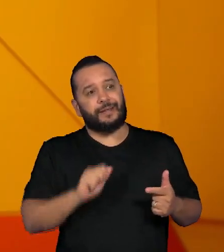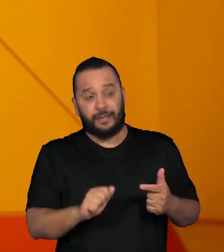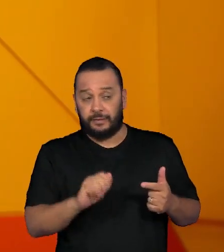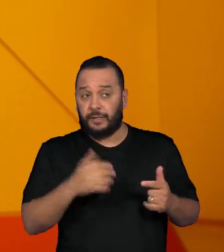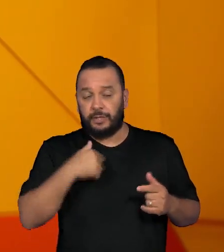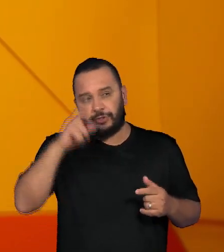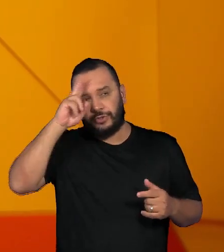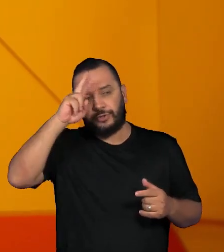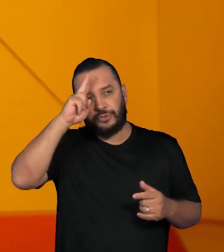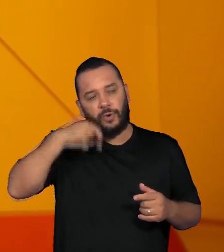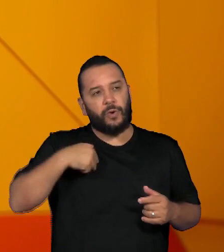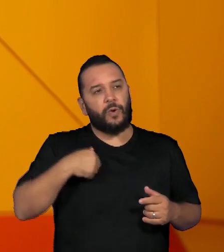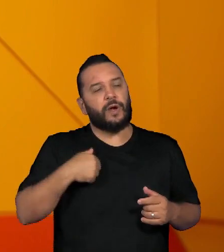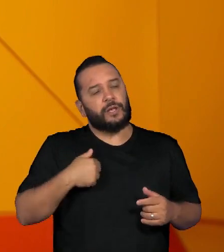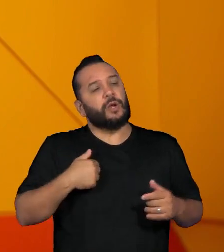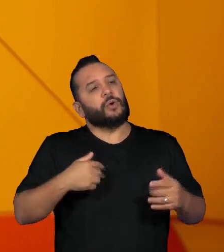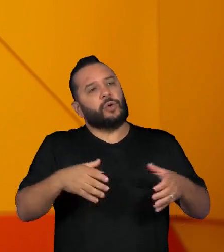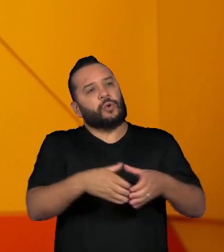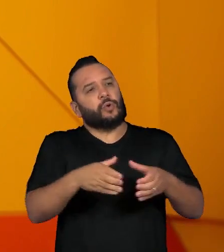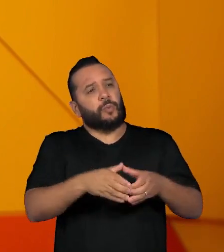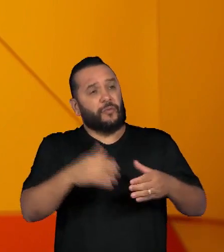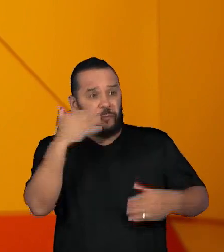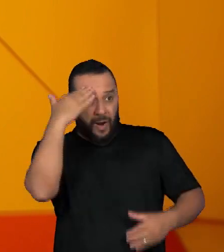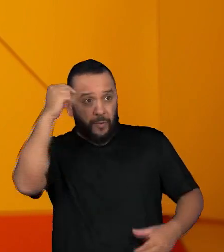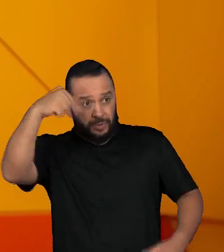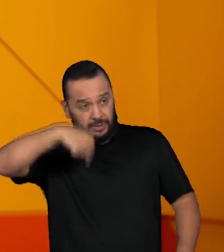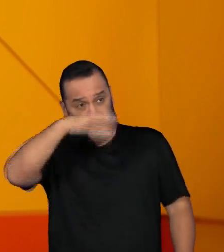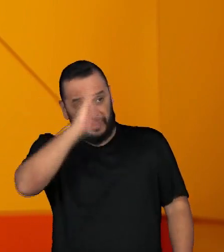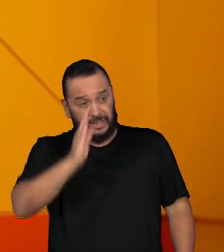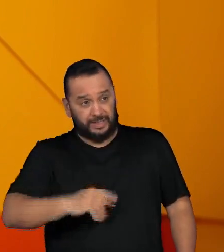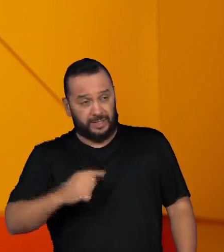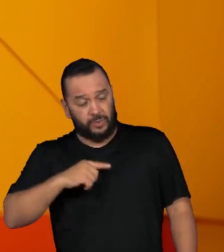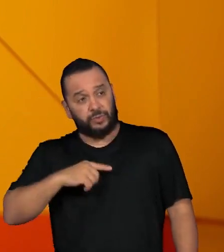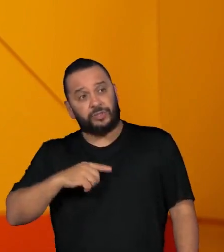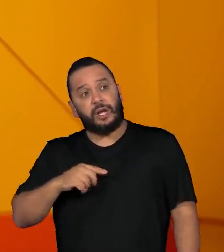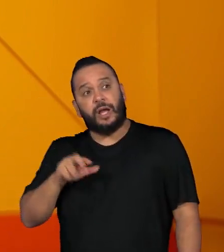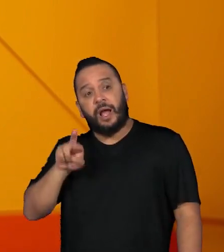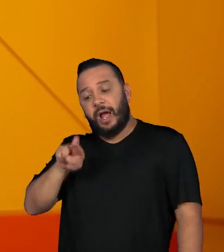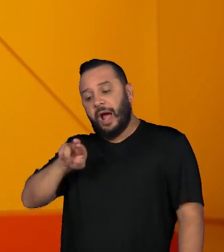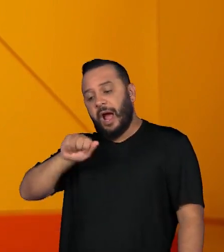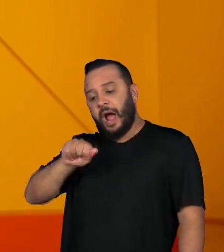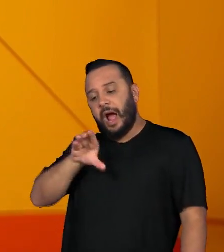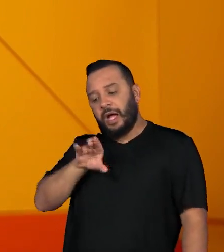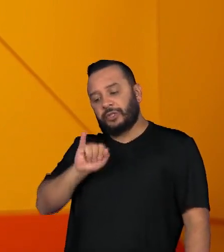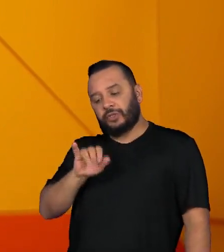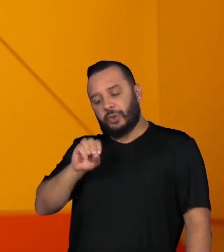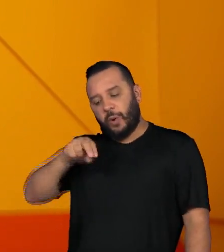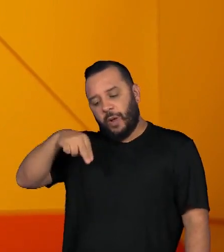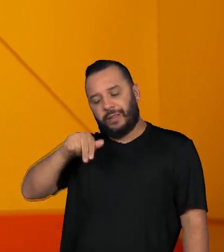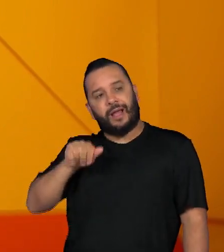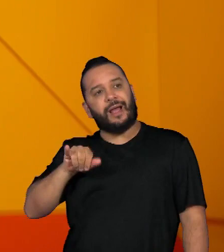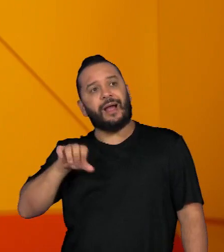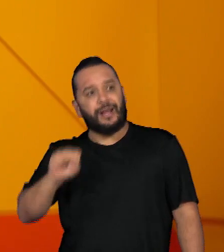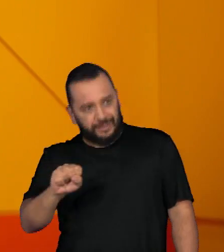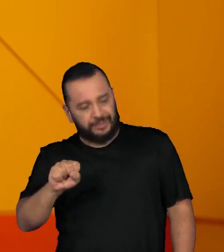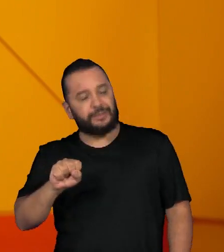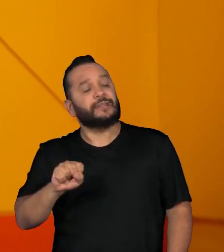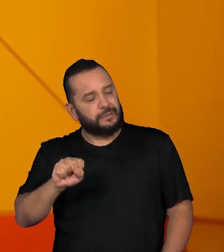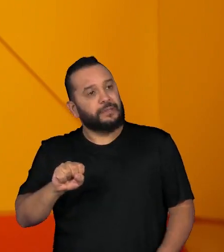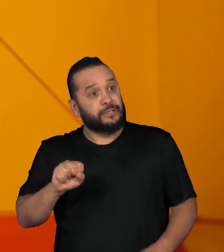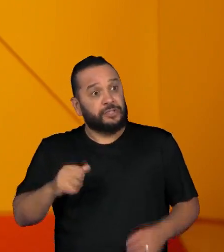maior banda de rap do Brasil virou documentário. Racionais, das ruas de São Paulo para o mundo,